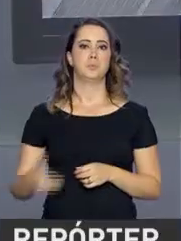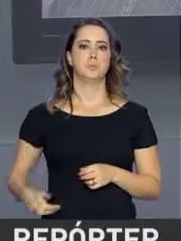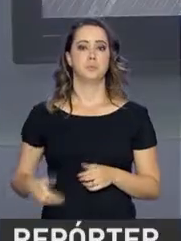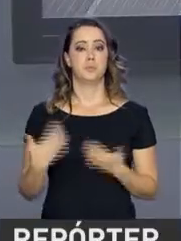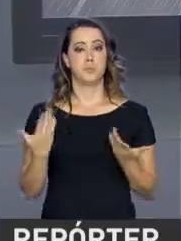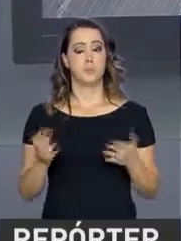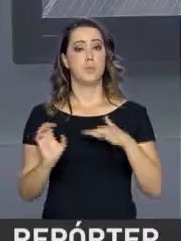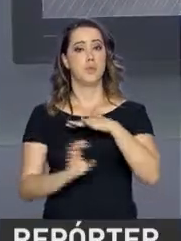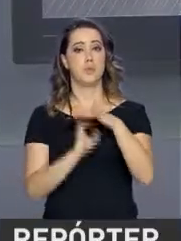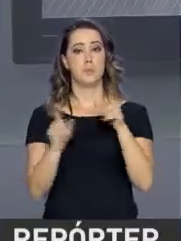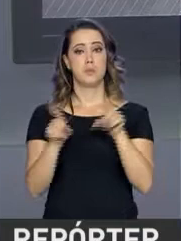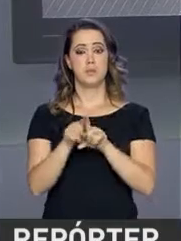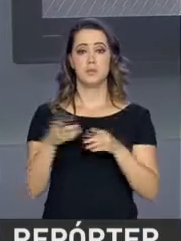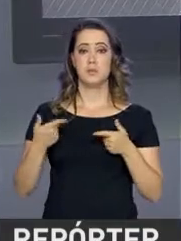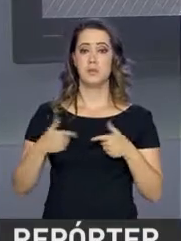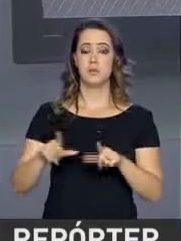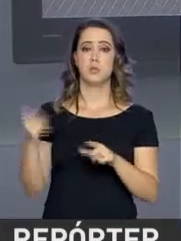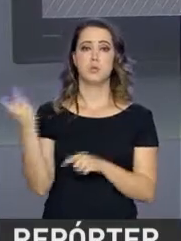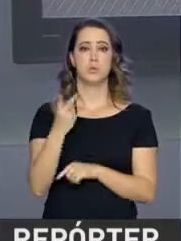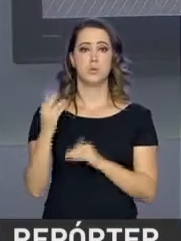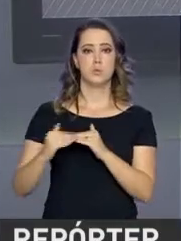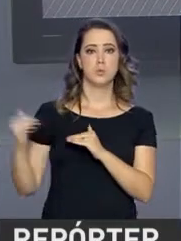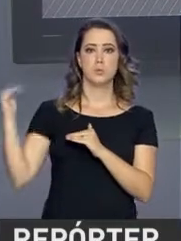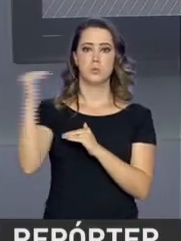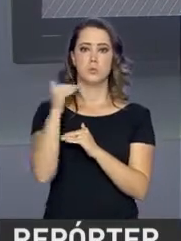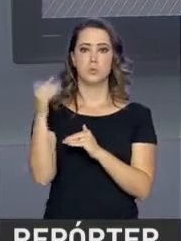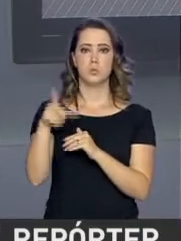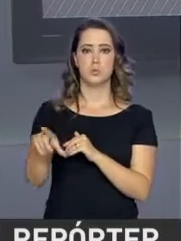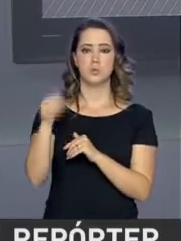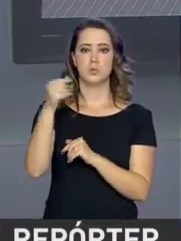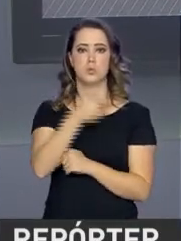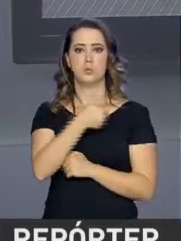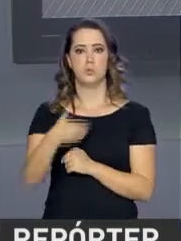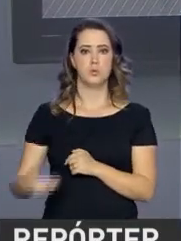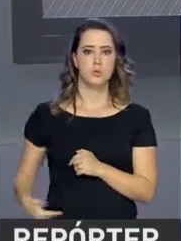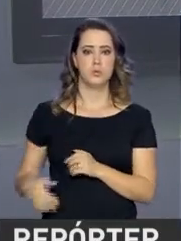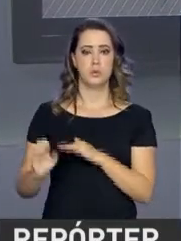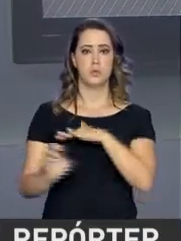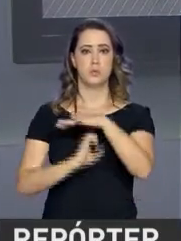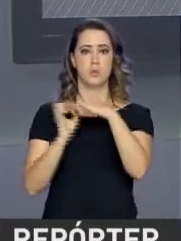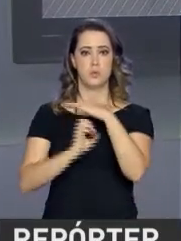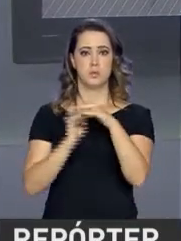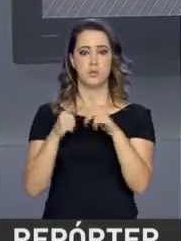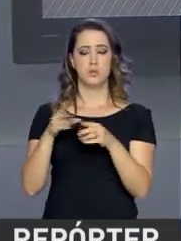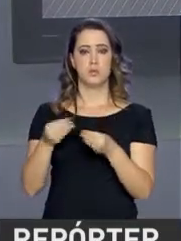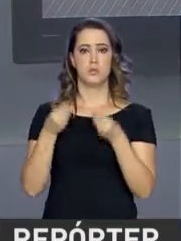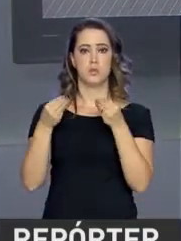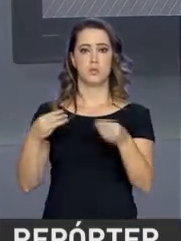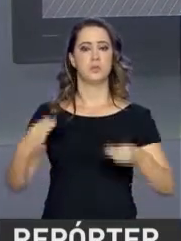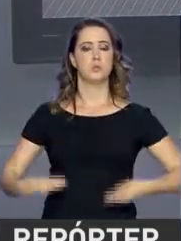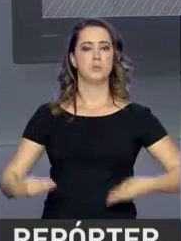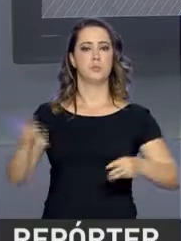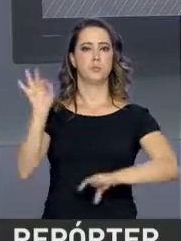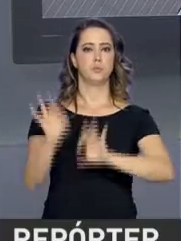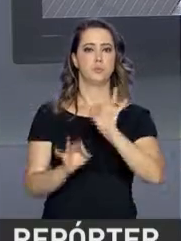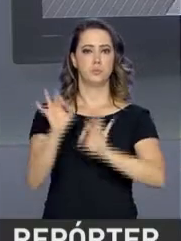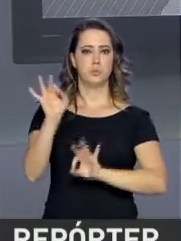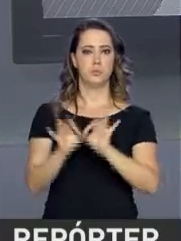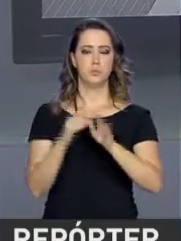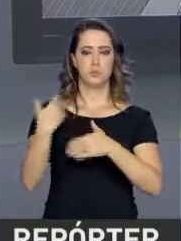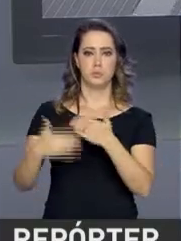a empresa também recebeu o segundo nível mais alto do indicador de governança das estatais conferido pelo ministério do planejamento